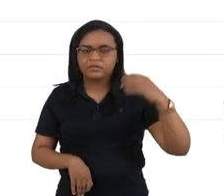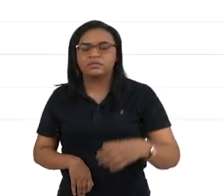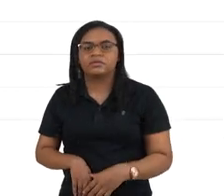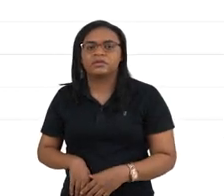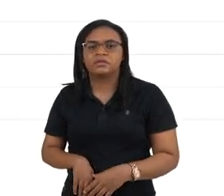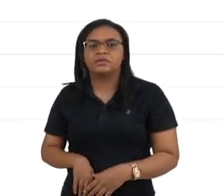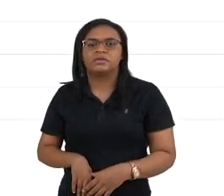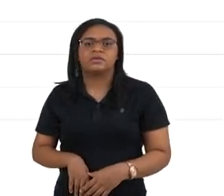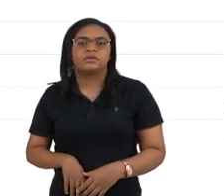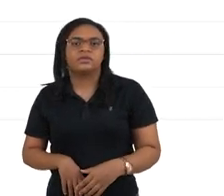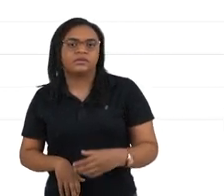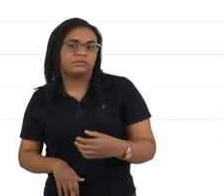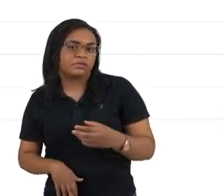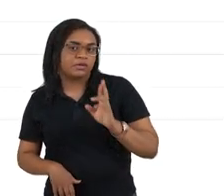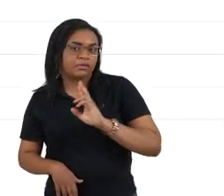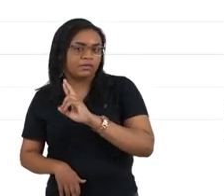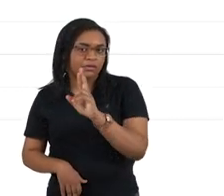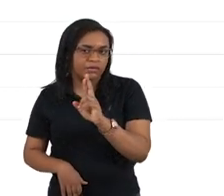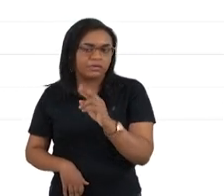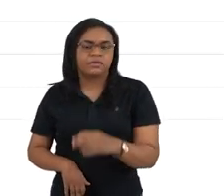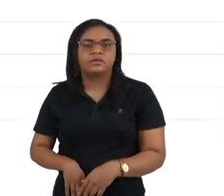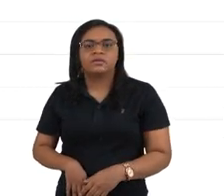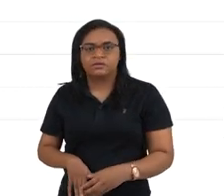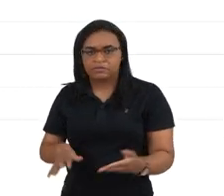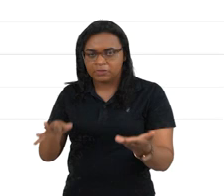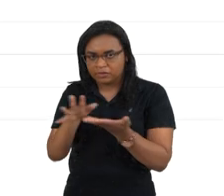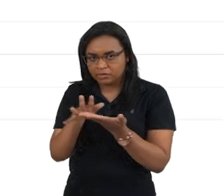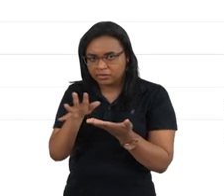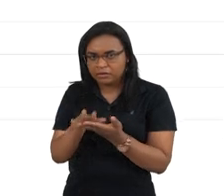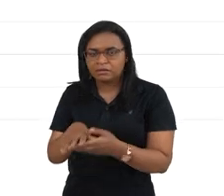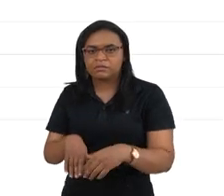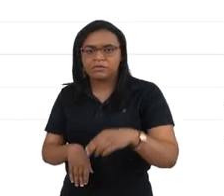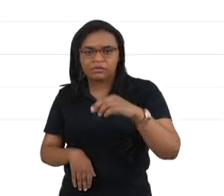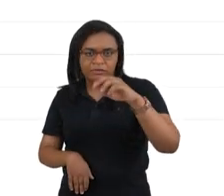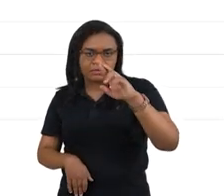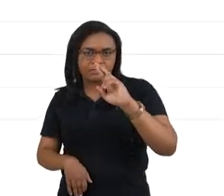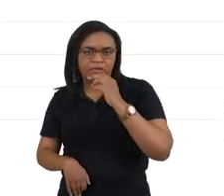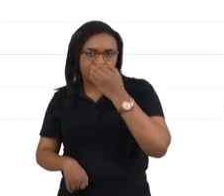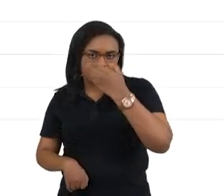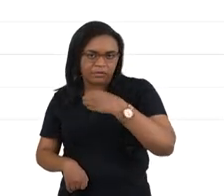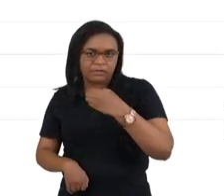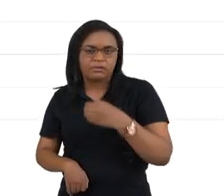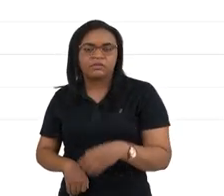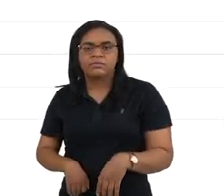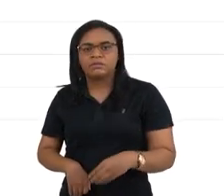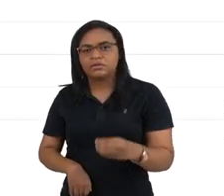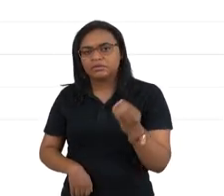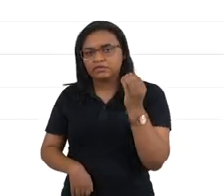Requisito multiplicado por fruto. Vamos supor que tenhamos R e aqui tenhamos o F.